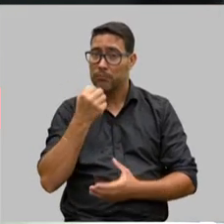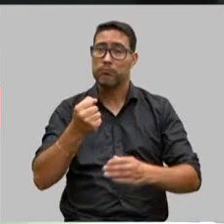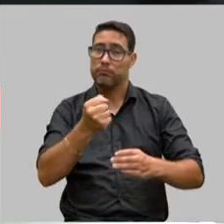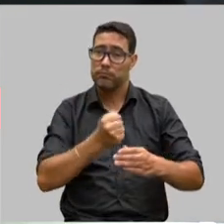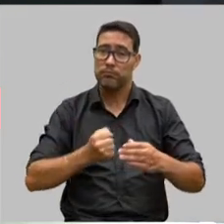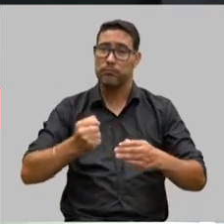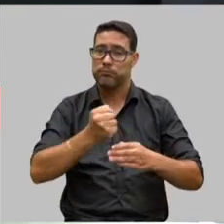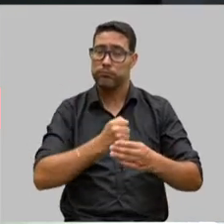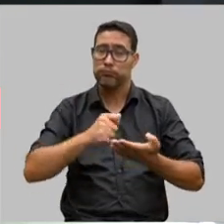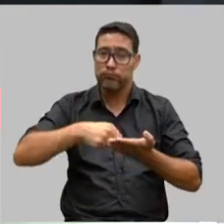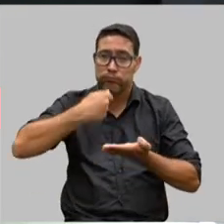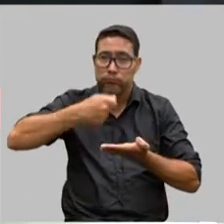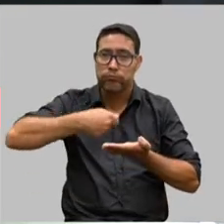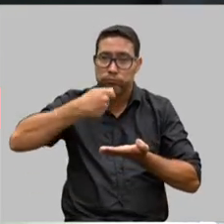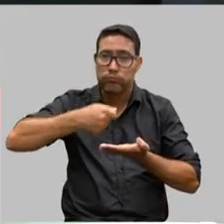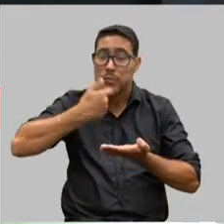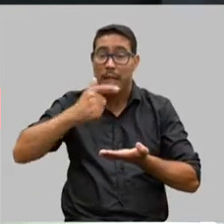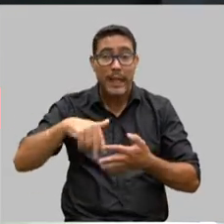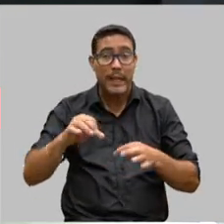nós,